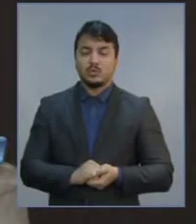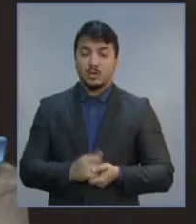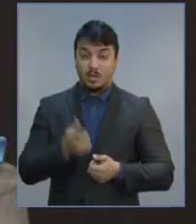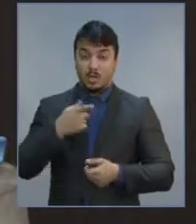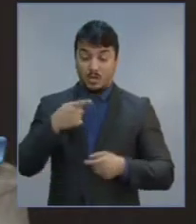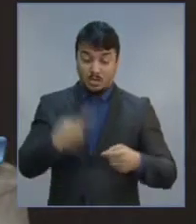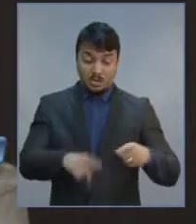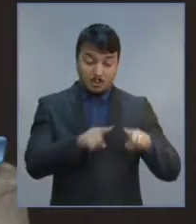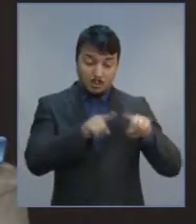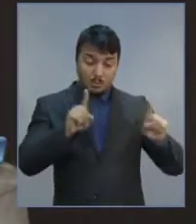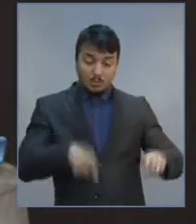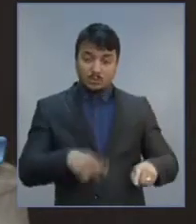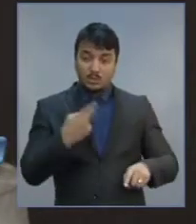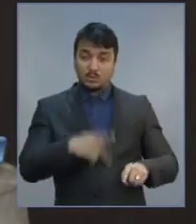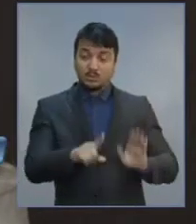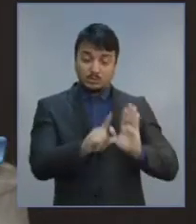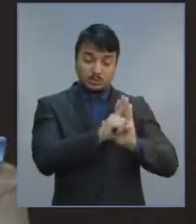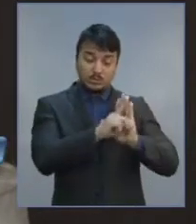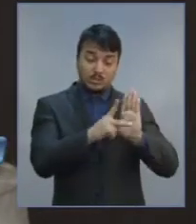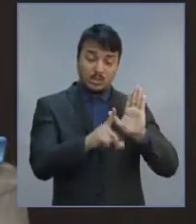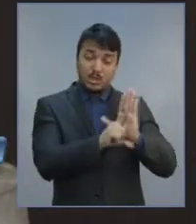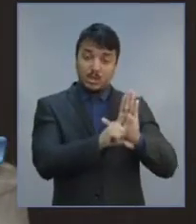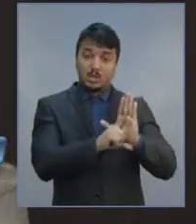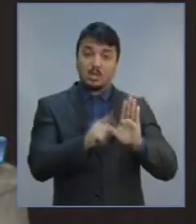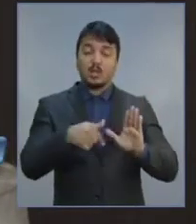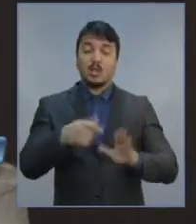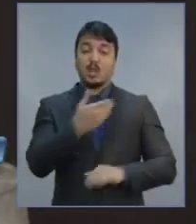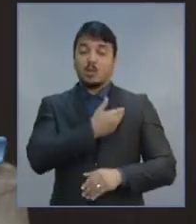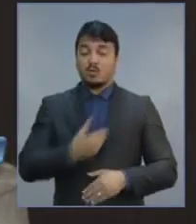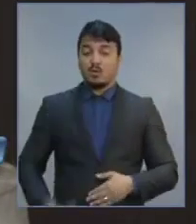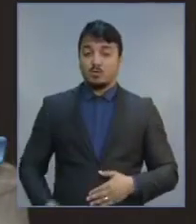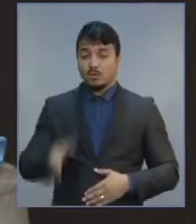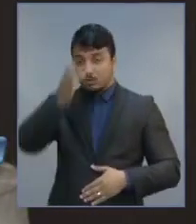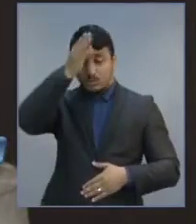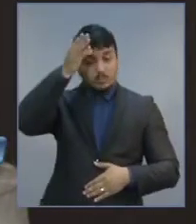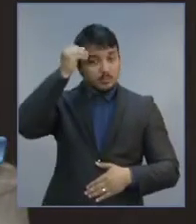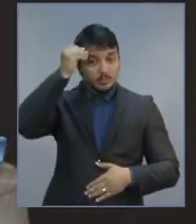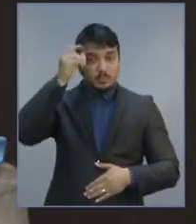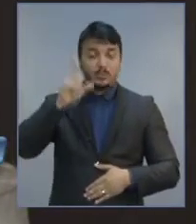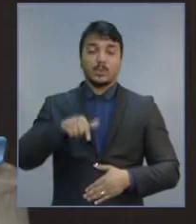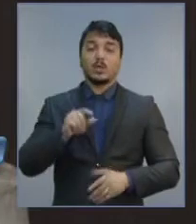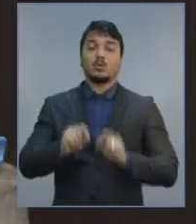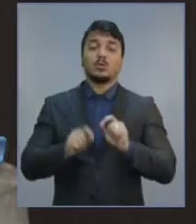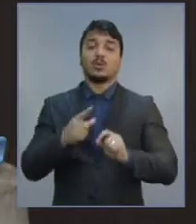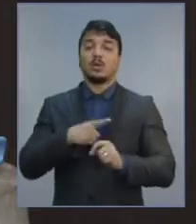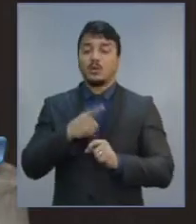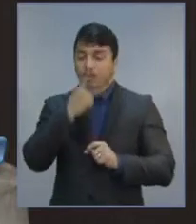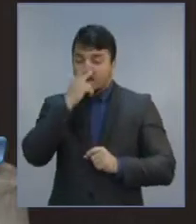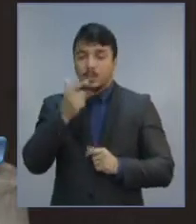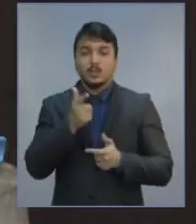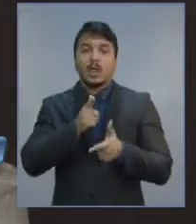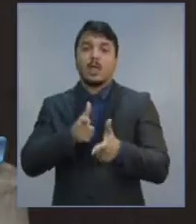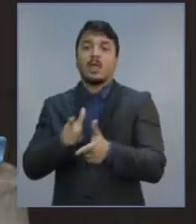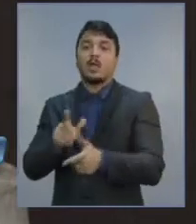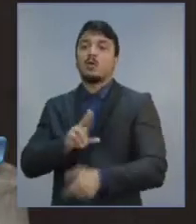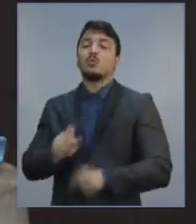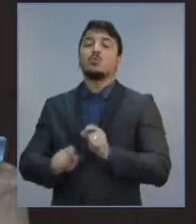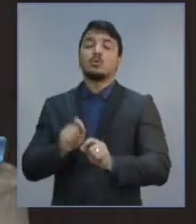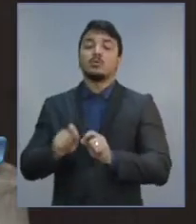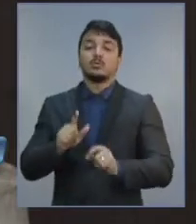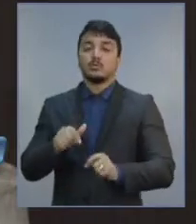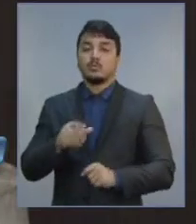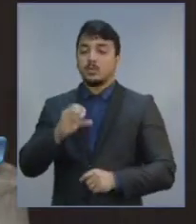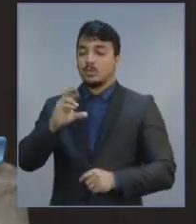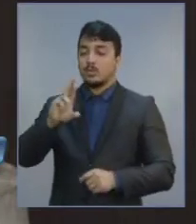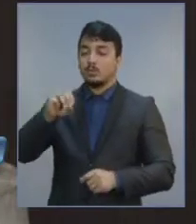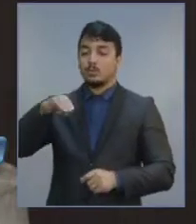Este projeto de lei do governador Camilo Santana é aquilo que a gente chama, na